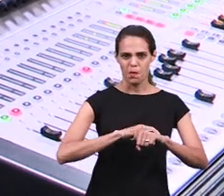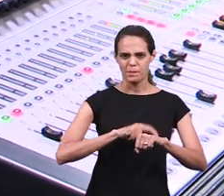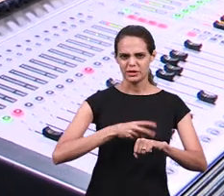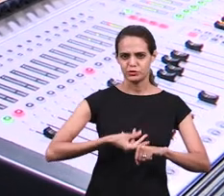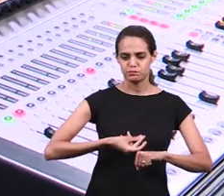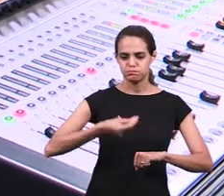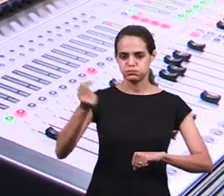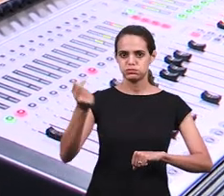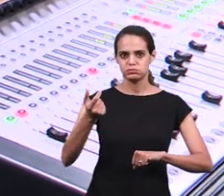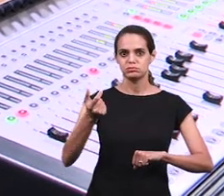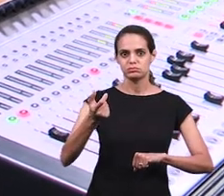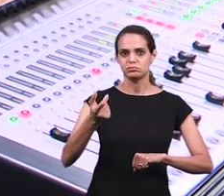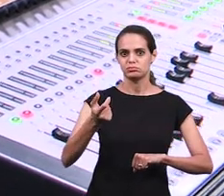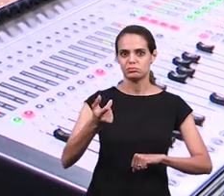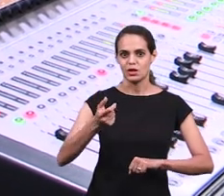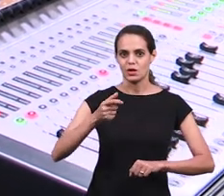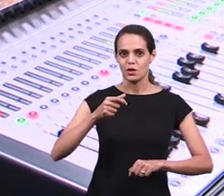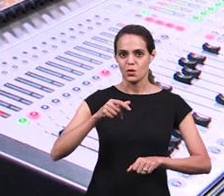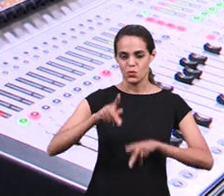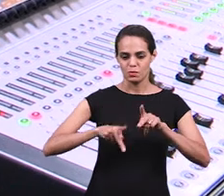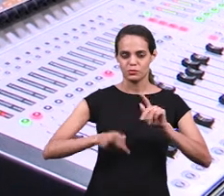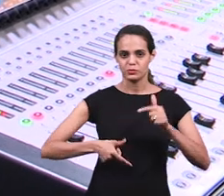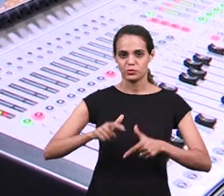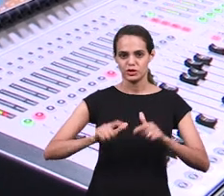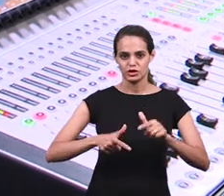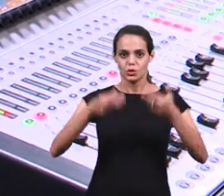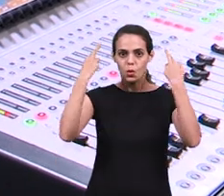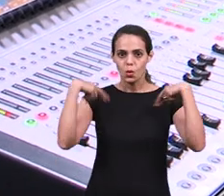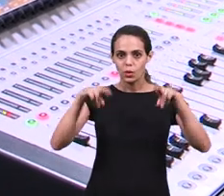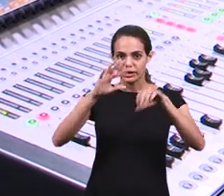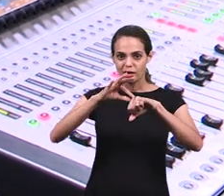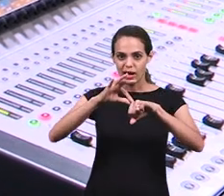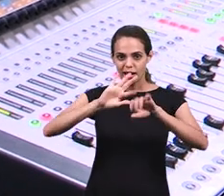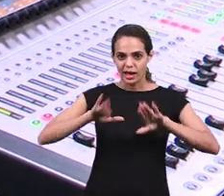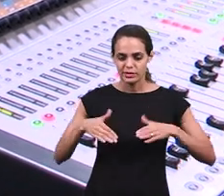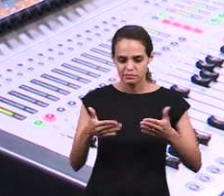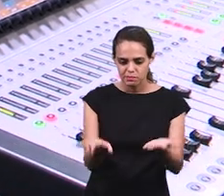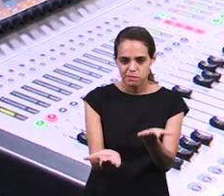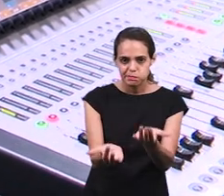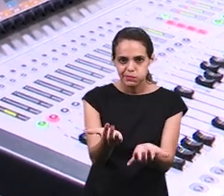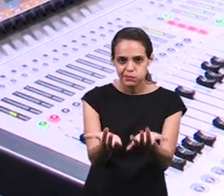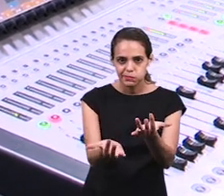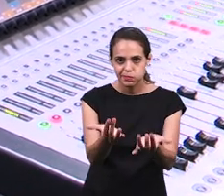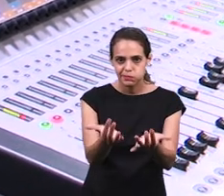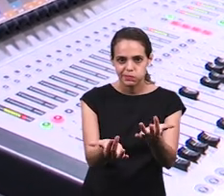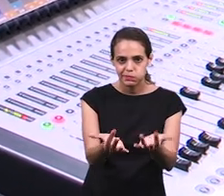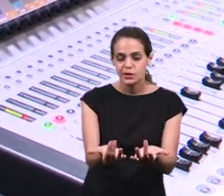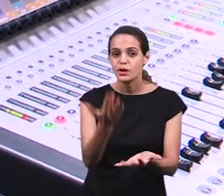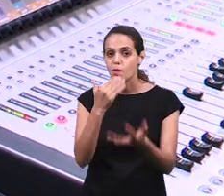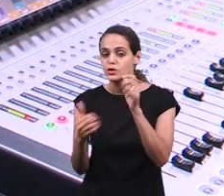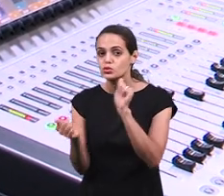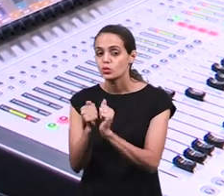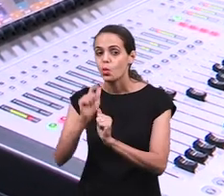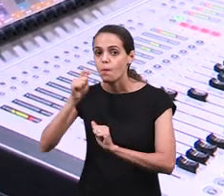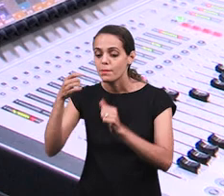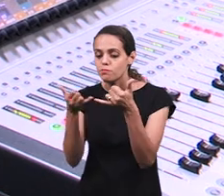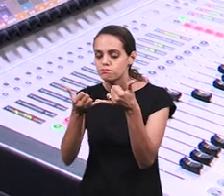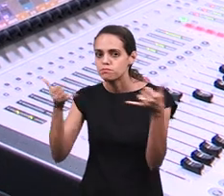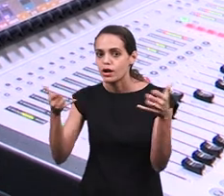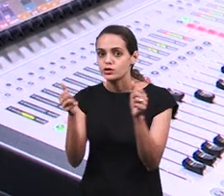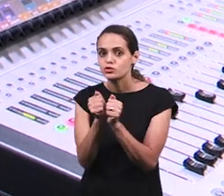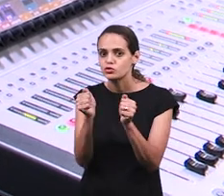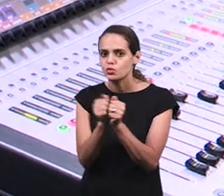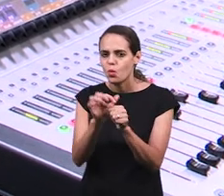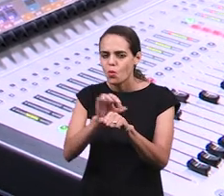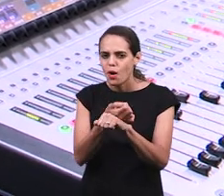naquele momento a carne do cordeiro assada no fogo, ela seria comida com pães asmos